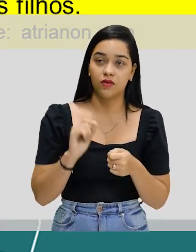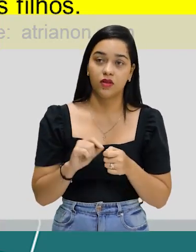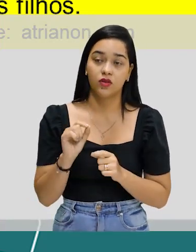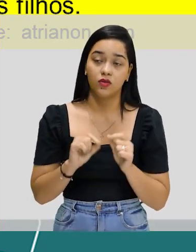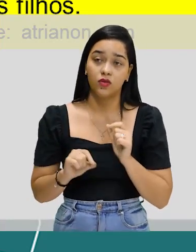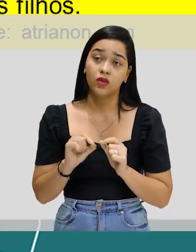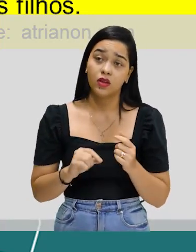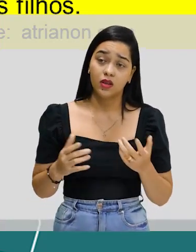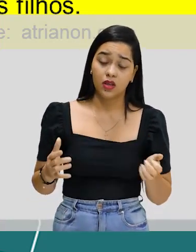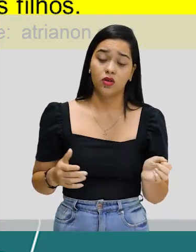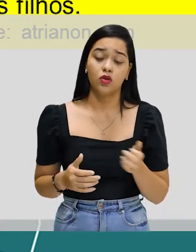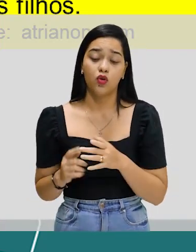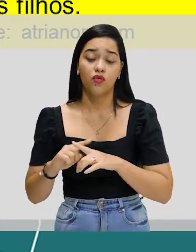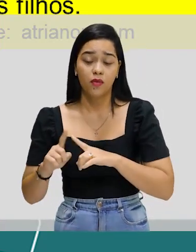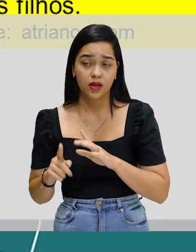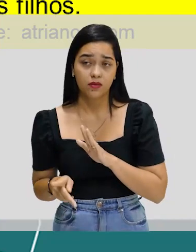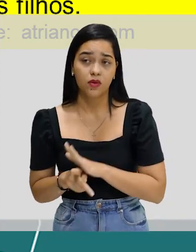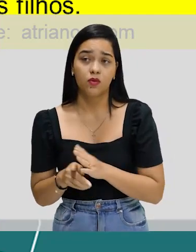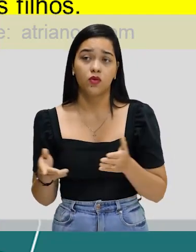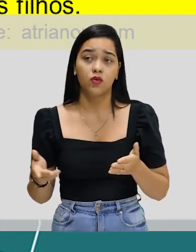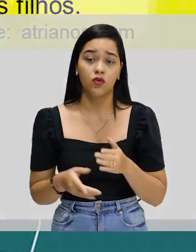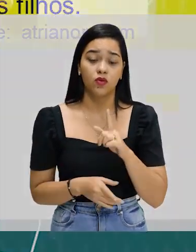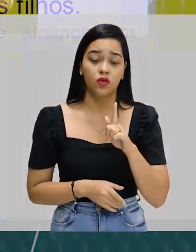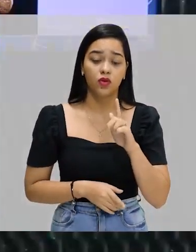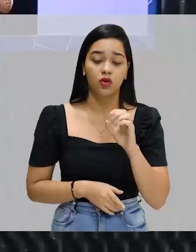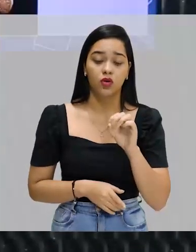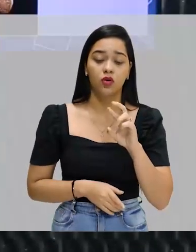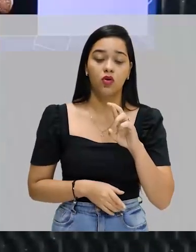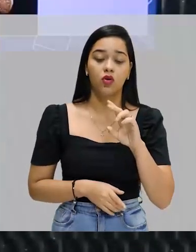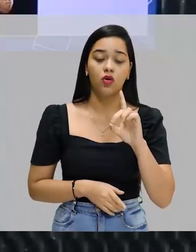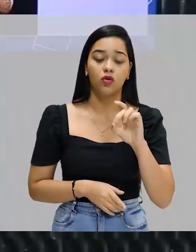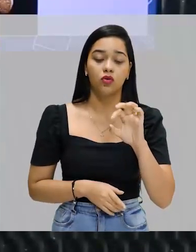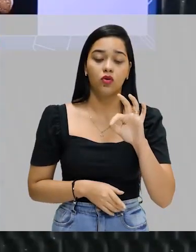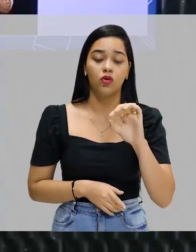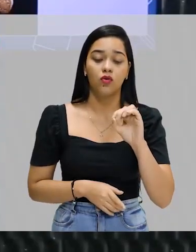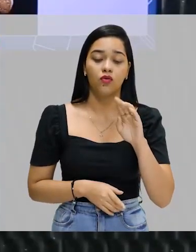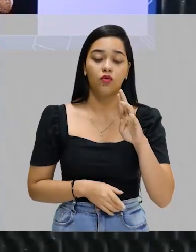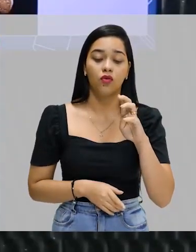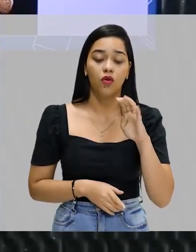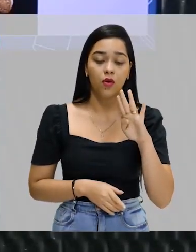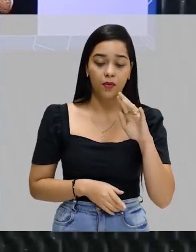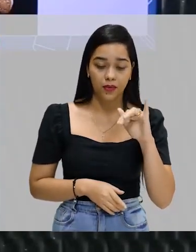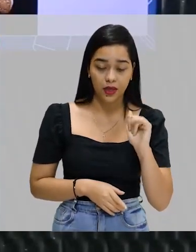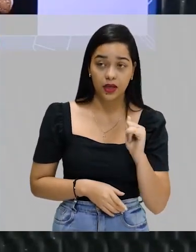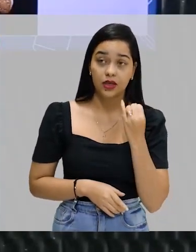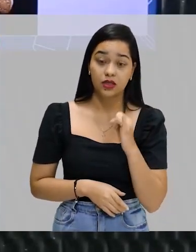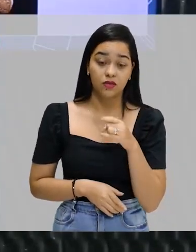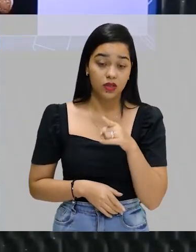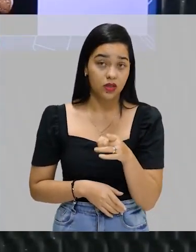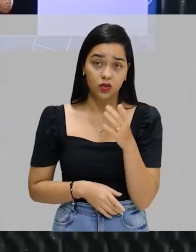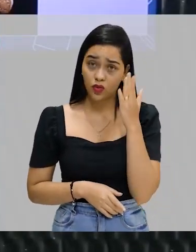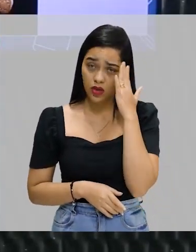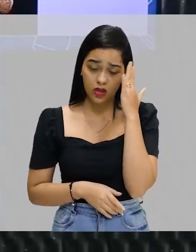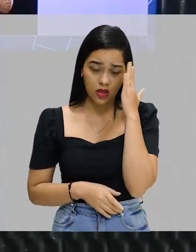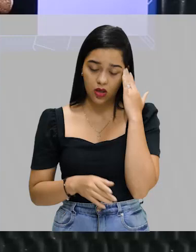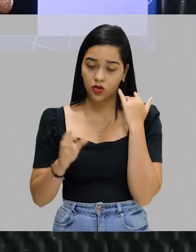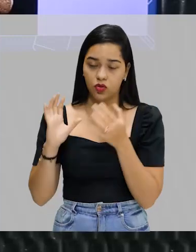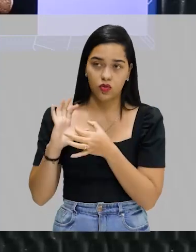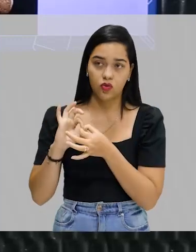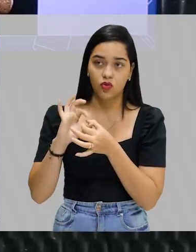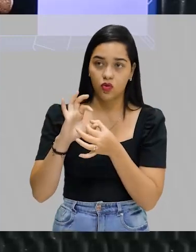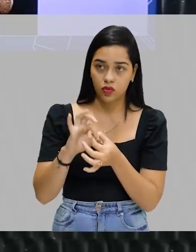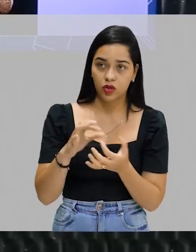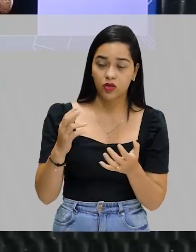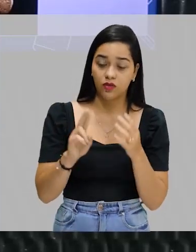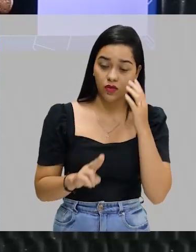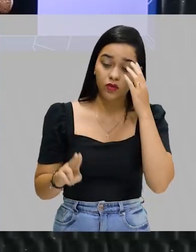que é até recente, mas que é pertinente: gordofobia. Só tem um detalhe: se você não entende o contexto, atenção, essa palavra